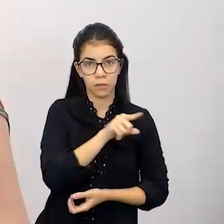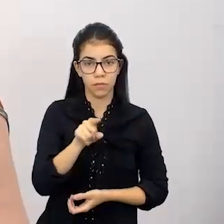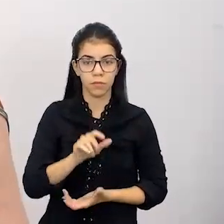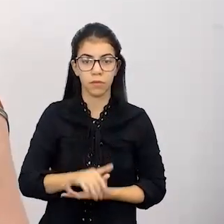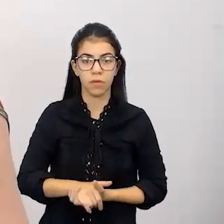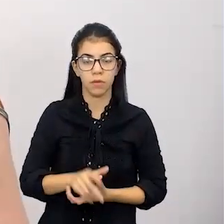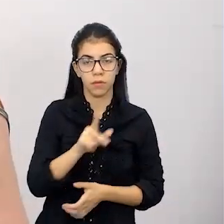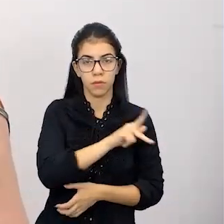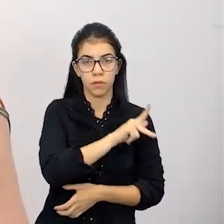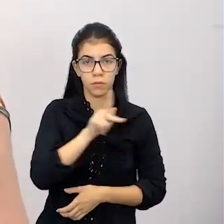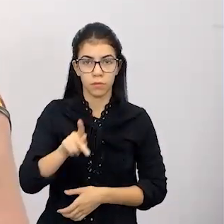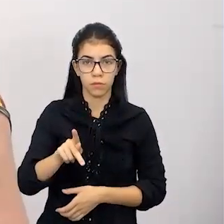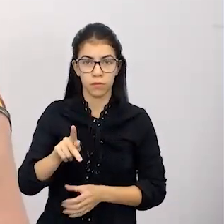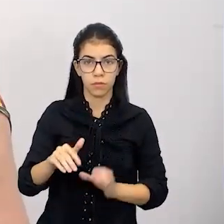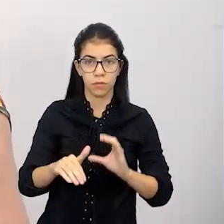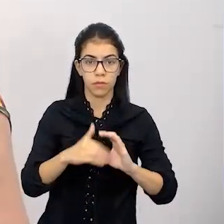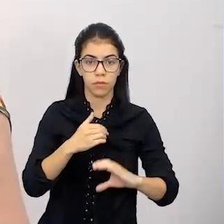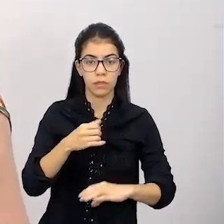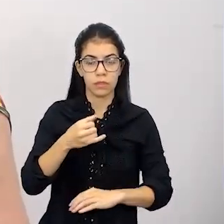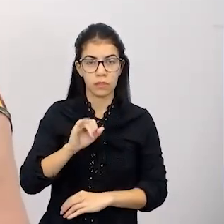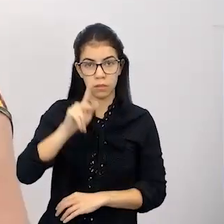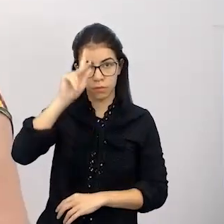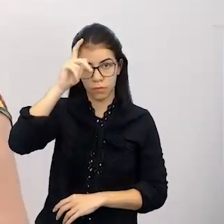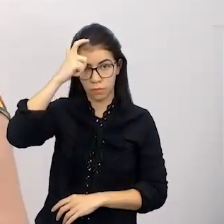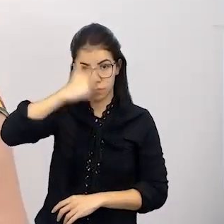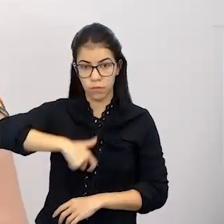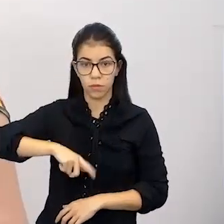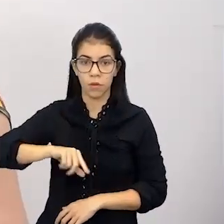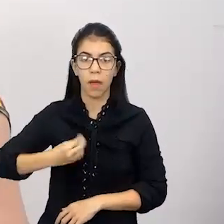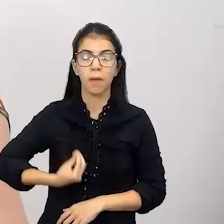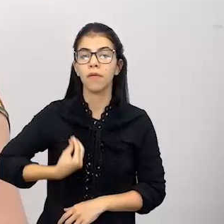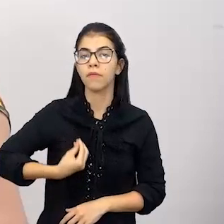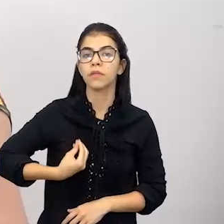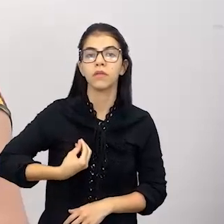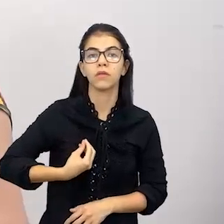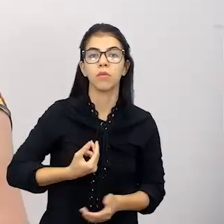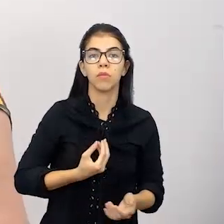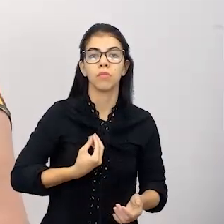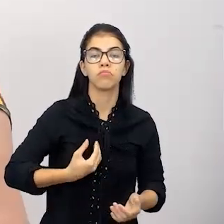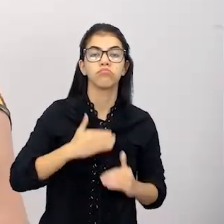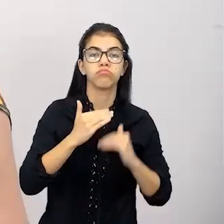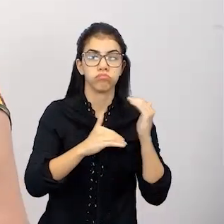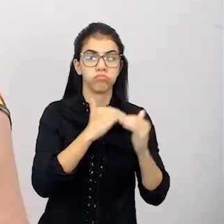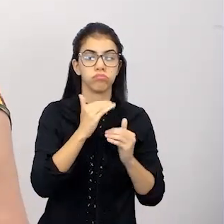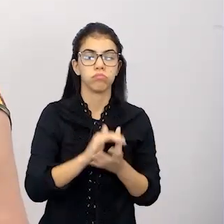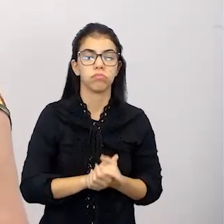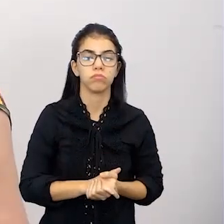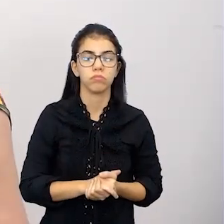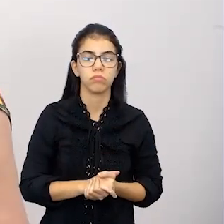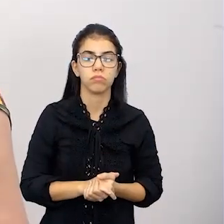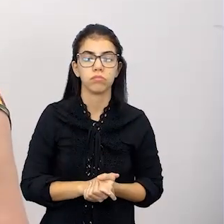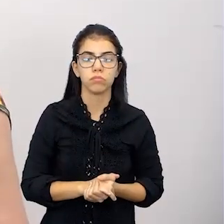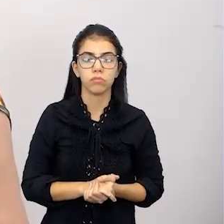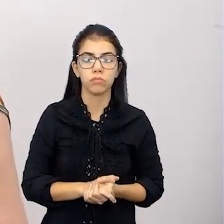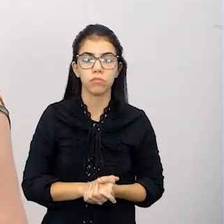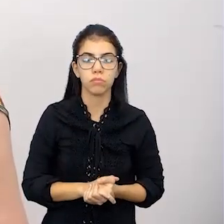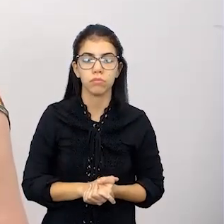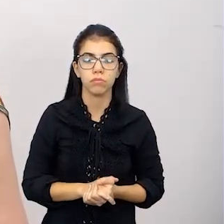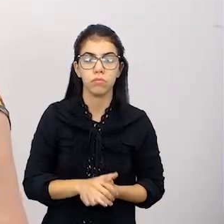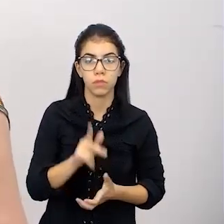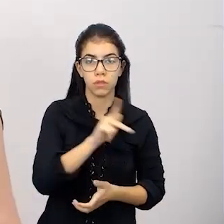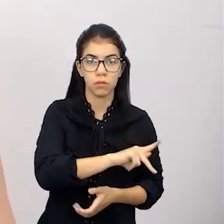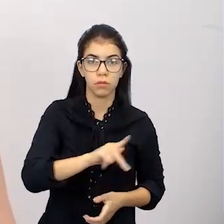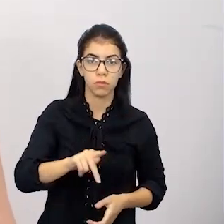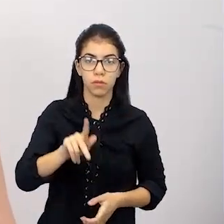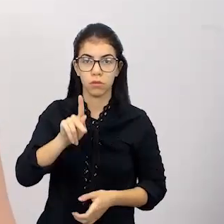Uhum. A professora colocou. Se fosse eu, faria igual para sobreviver, né? E aí tem a professora